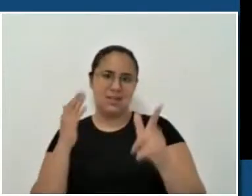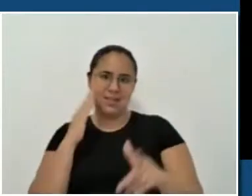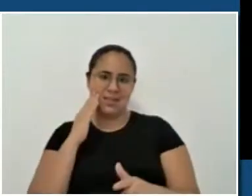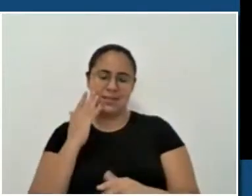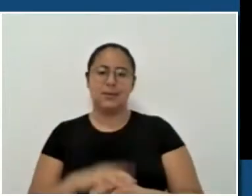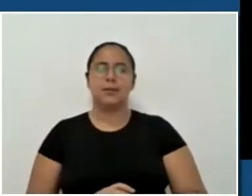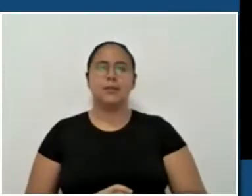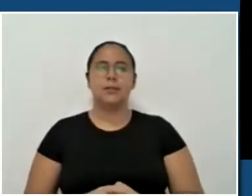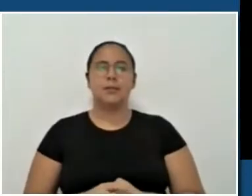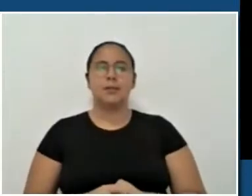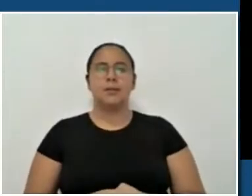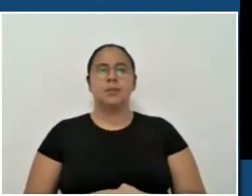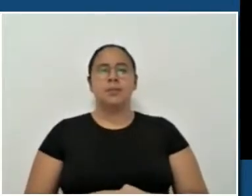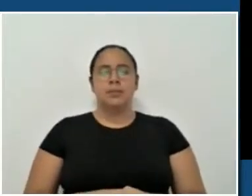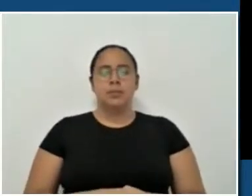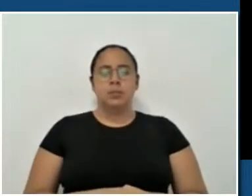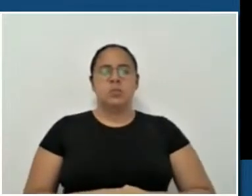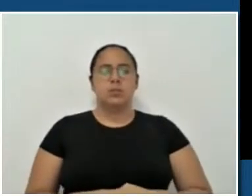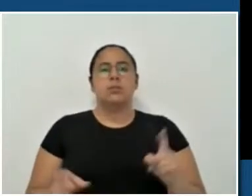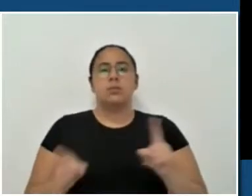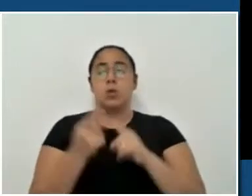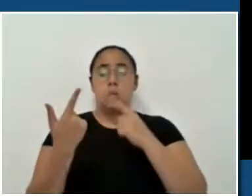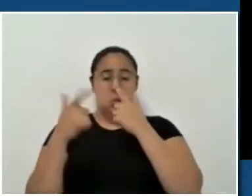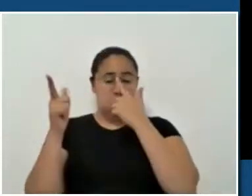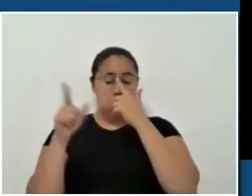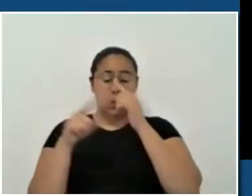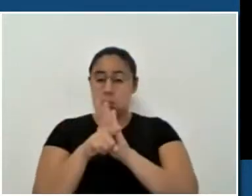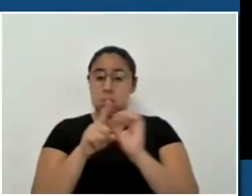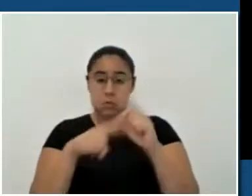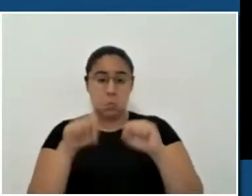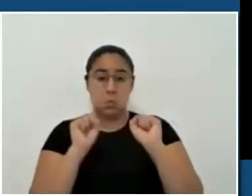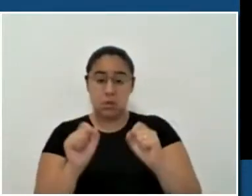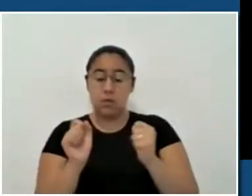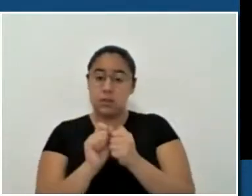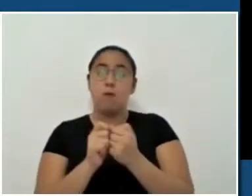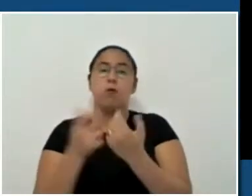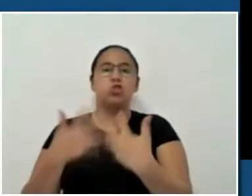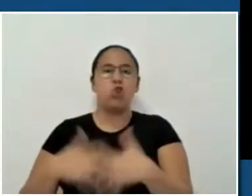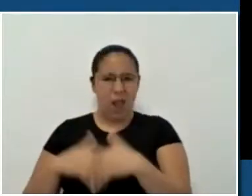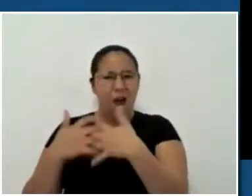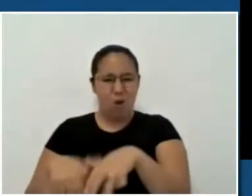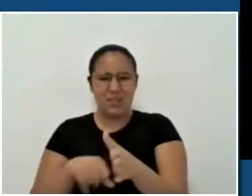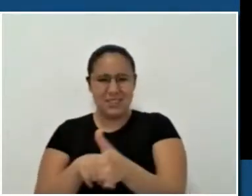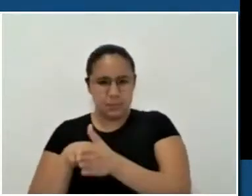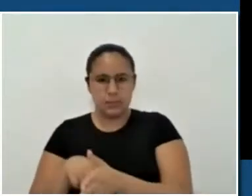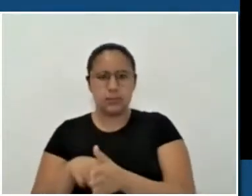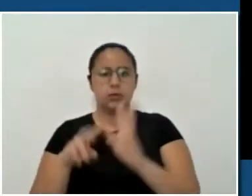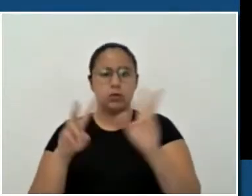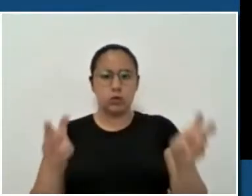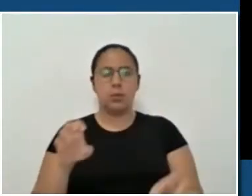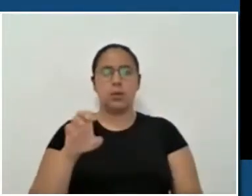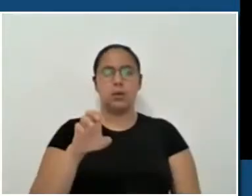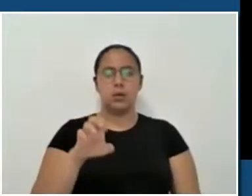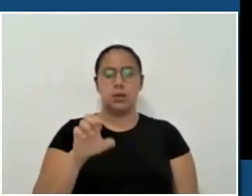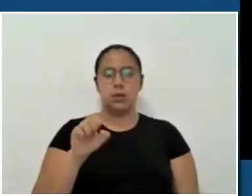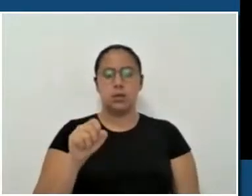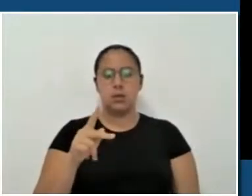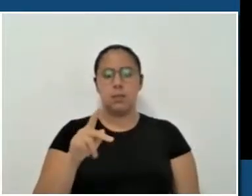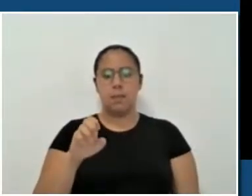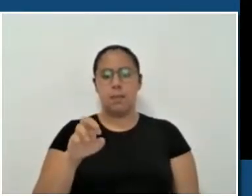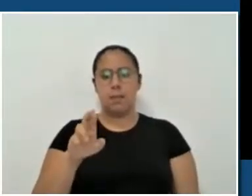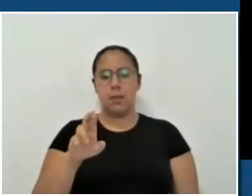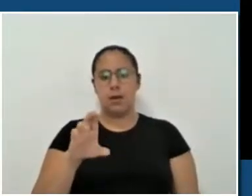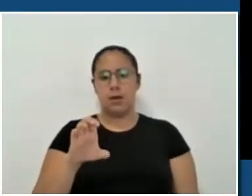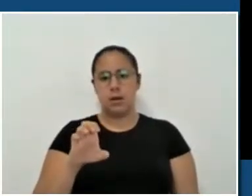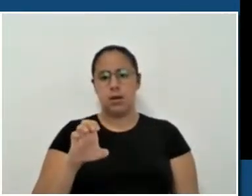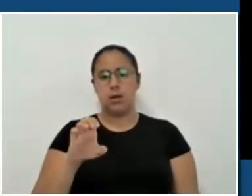Aí, um outro exame que você pode fazer funcional é ver a parte de espectroscopia e inibição da resposta durante